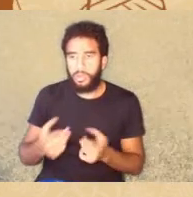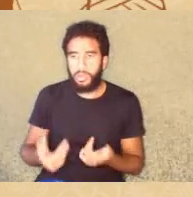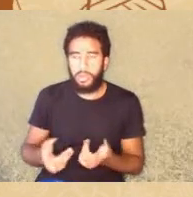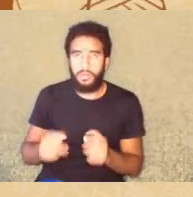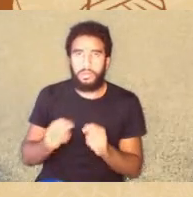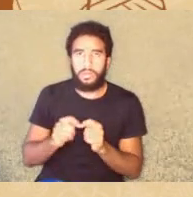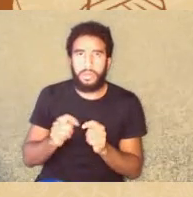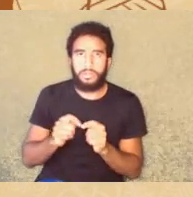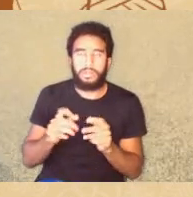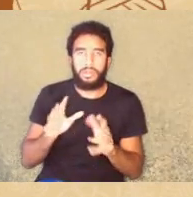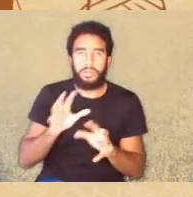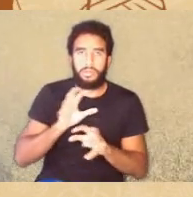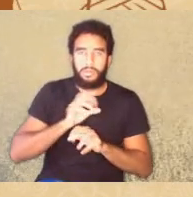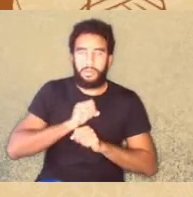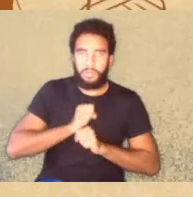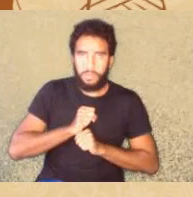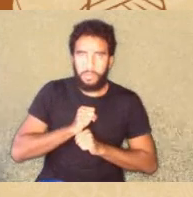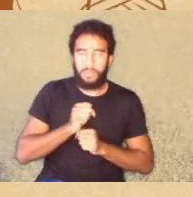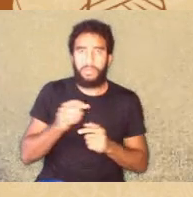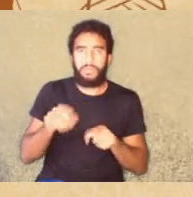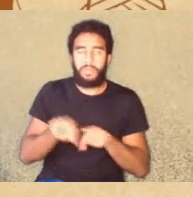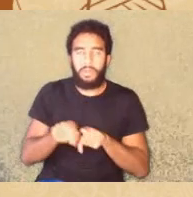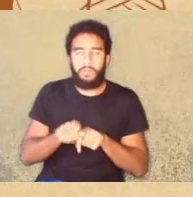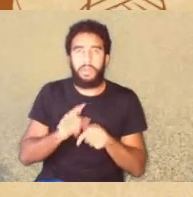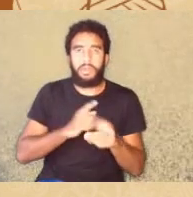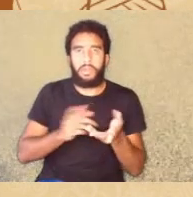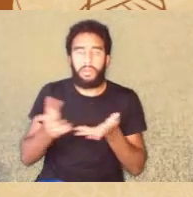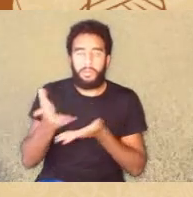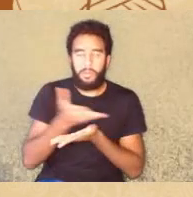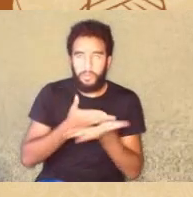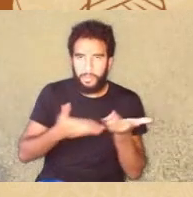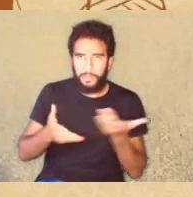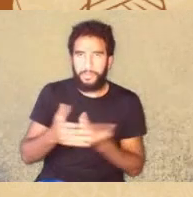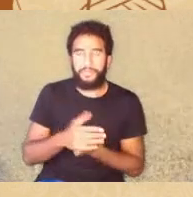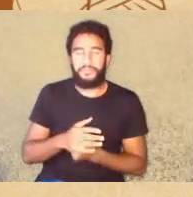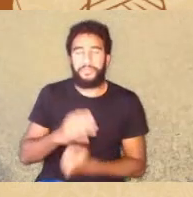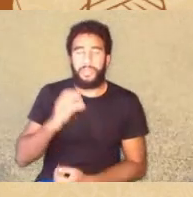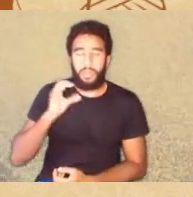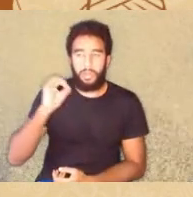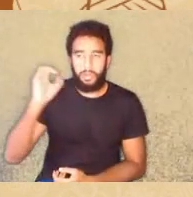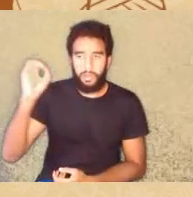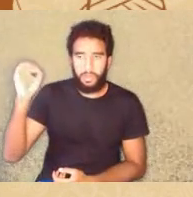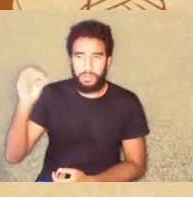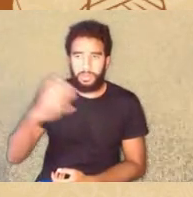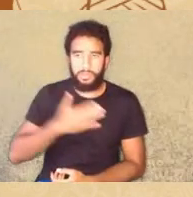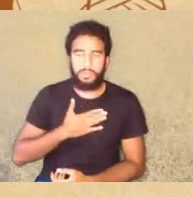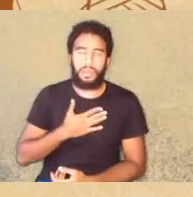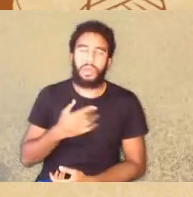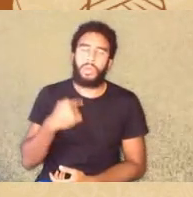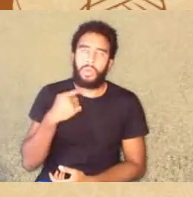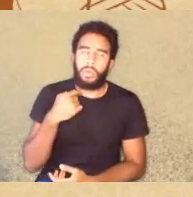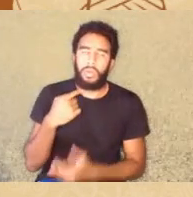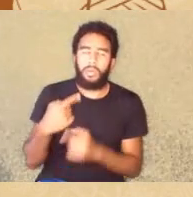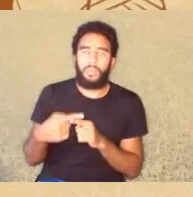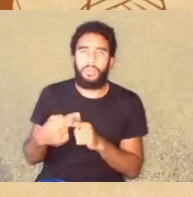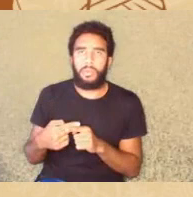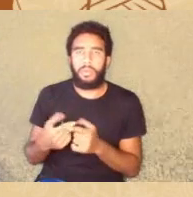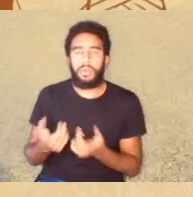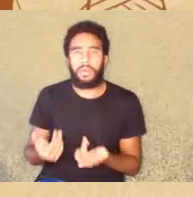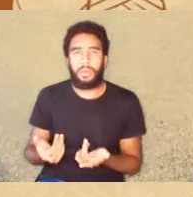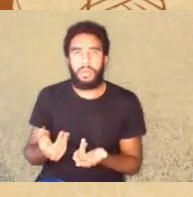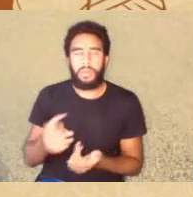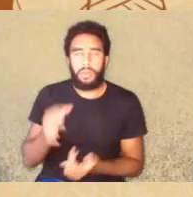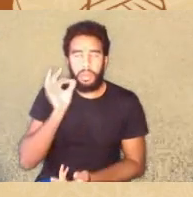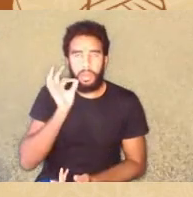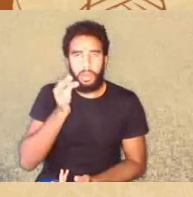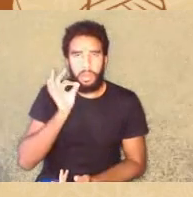essa apropriação e fazem essa dinâmica. E das minhas viagens aqui, assim, né, Por que que a gente tem, por exemplo, na psicanálise, um grupo tão